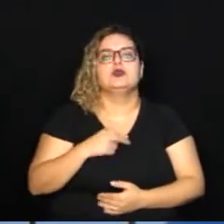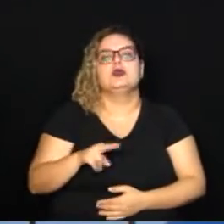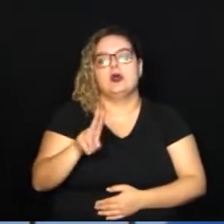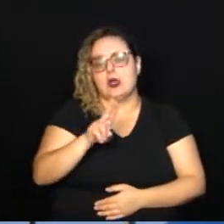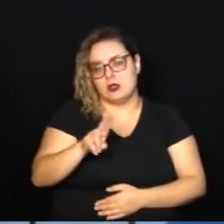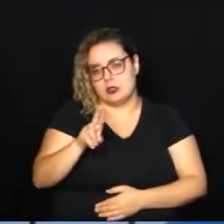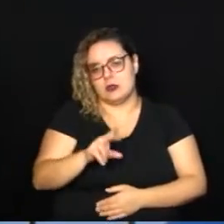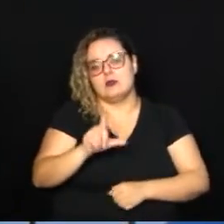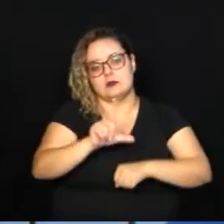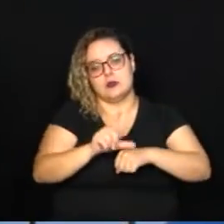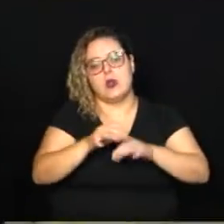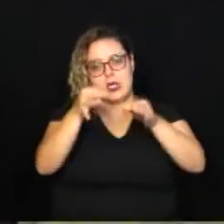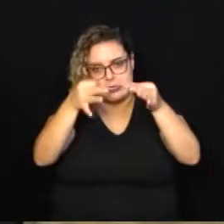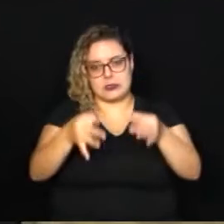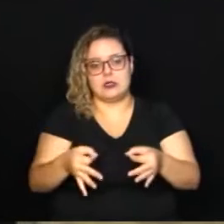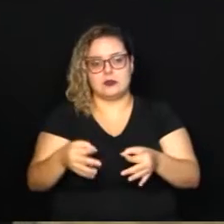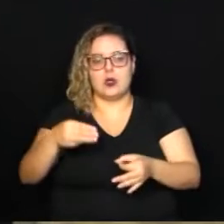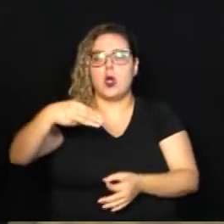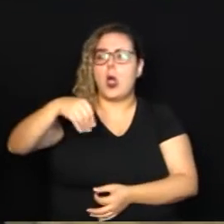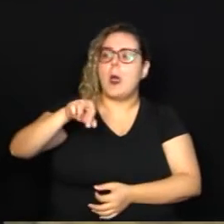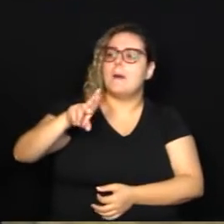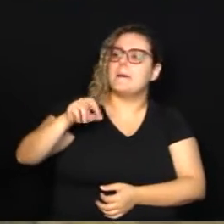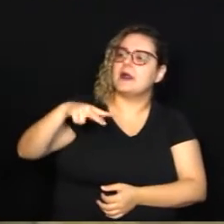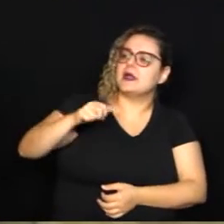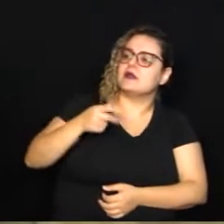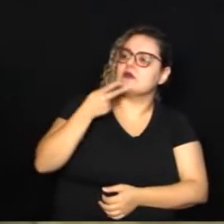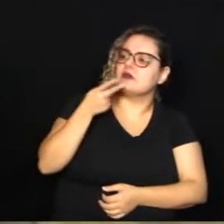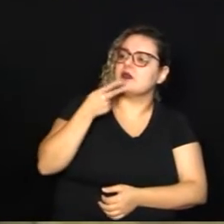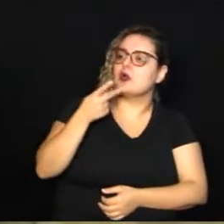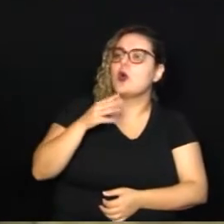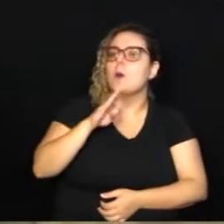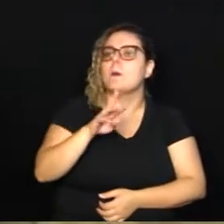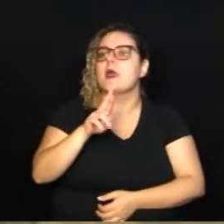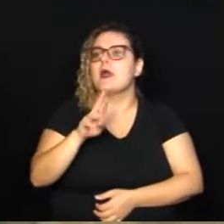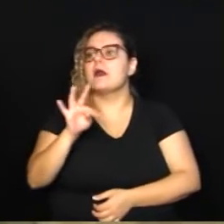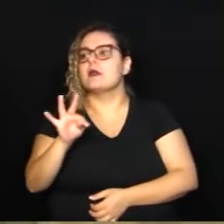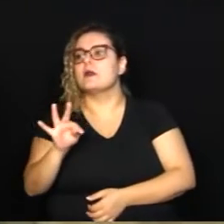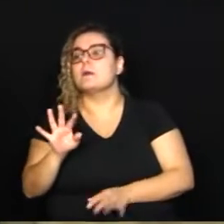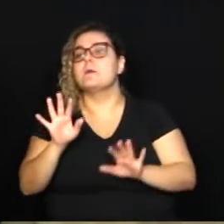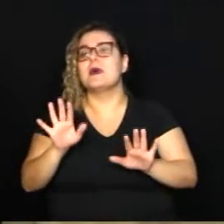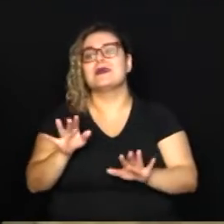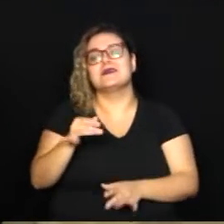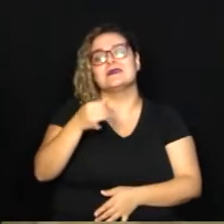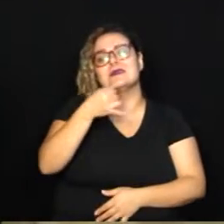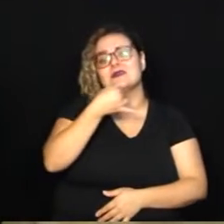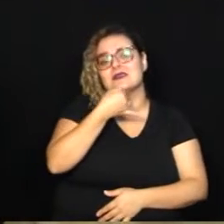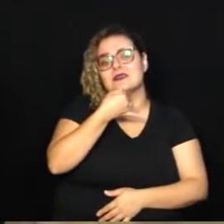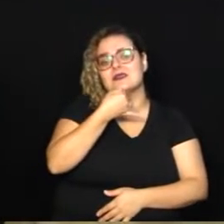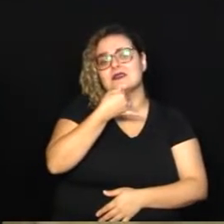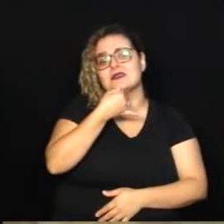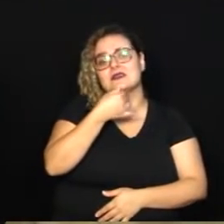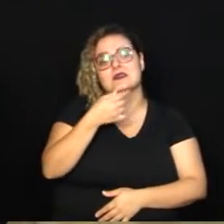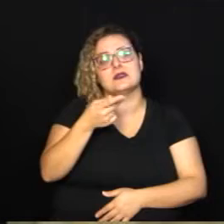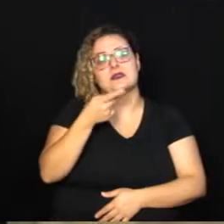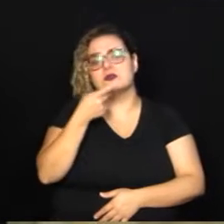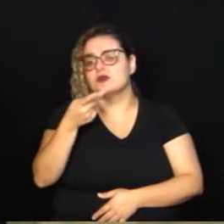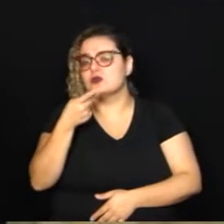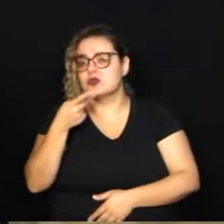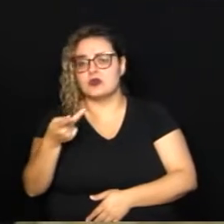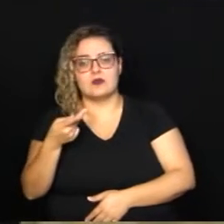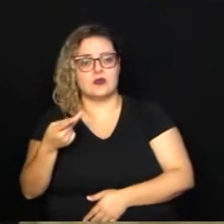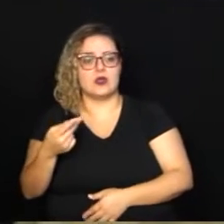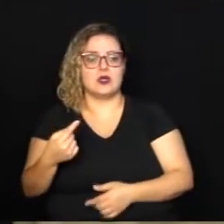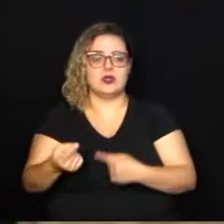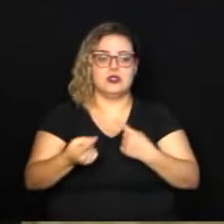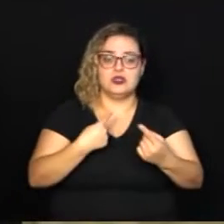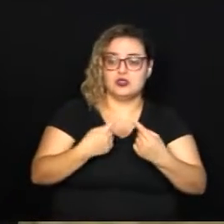funcionando corretamente. Mina Abreu, vamos falar agora sobre o BRT, mas infelizmente a gente não vai falar sobre transporte